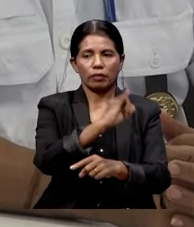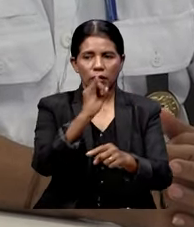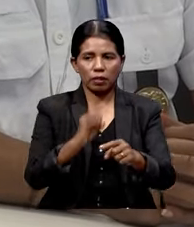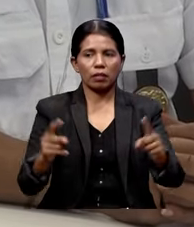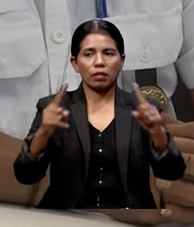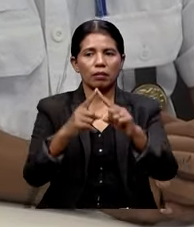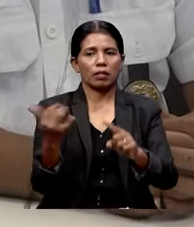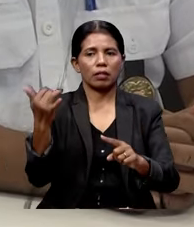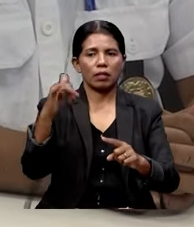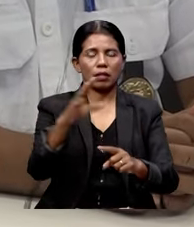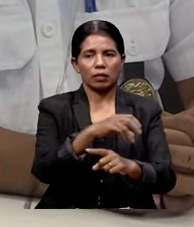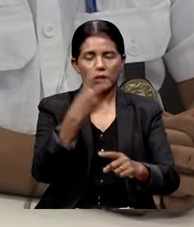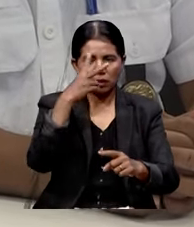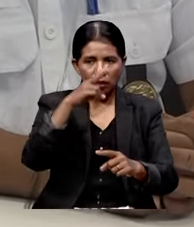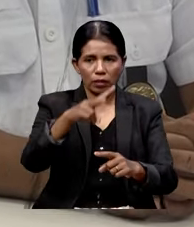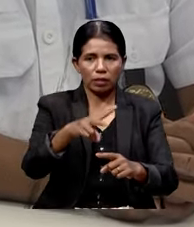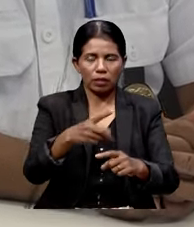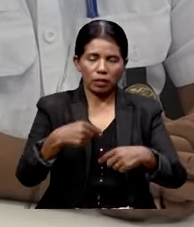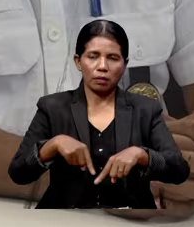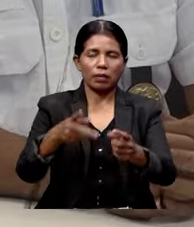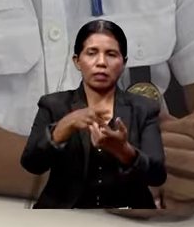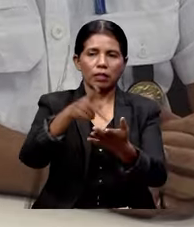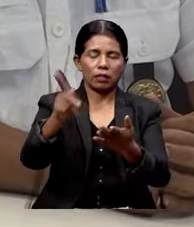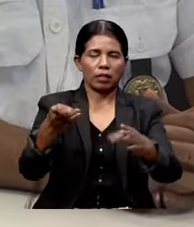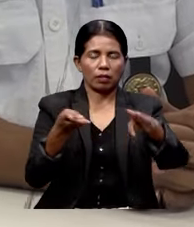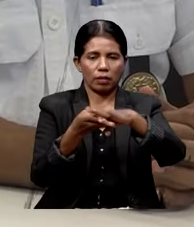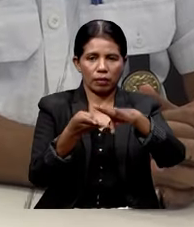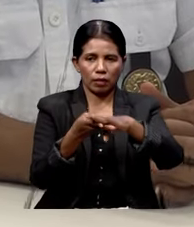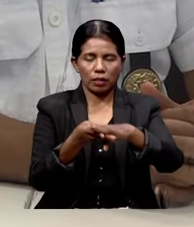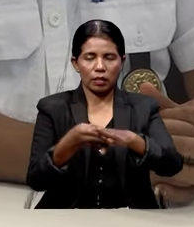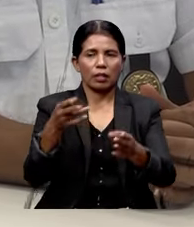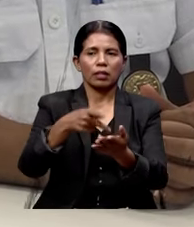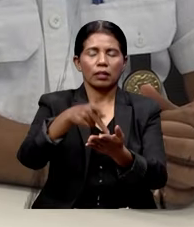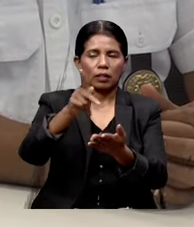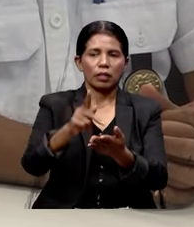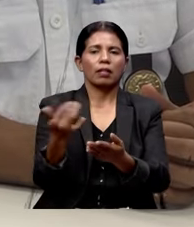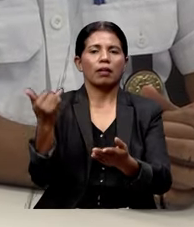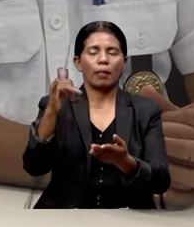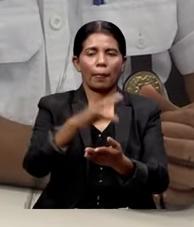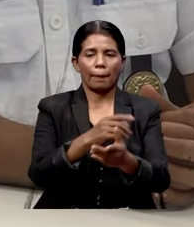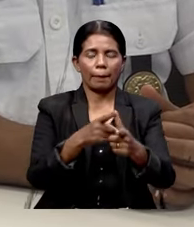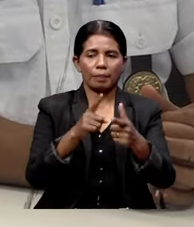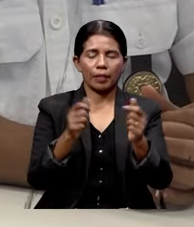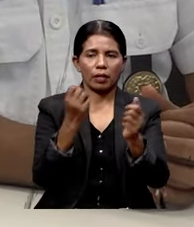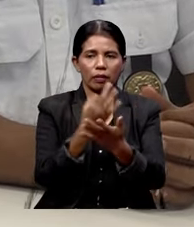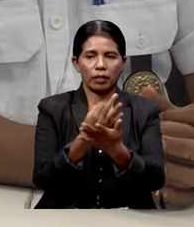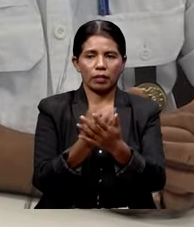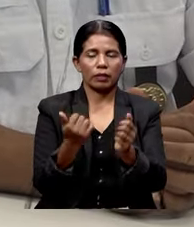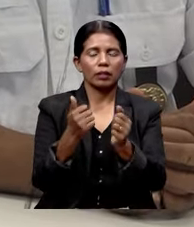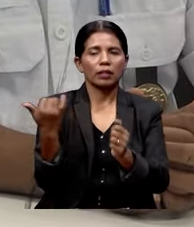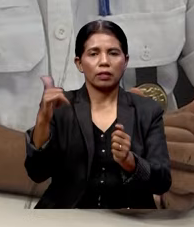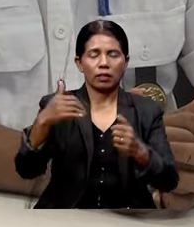passa recibo para ser baselo i ha banco ba multa nebe maka ho quantidade nebe maxira